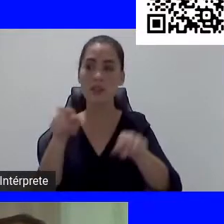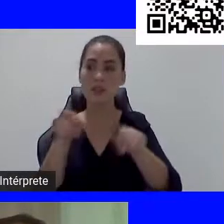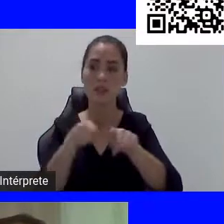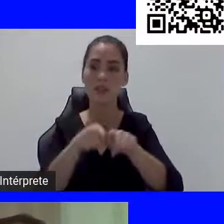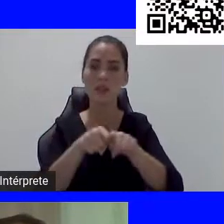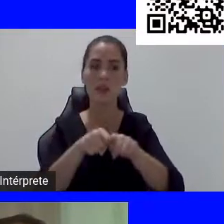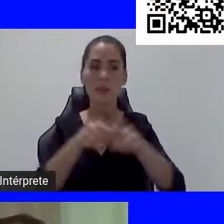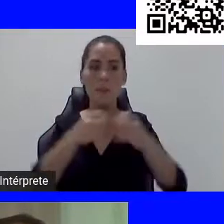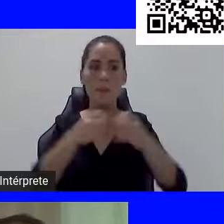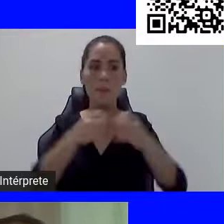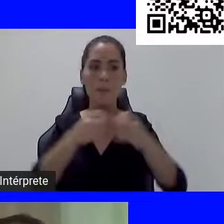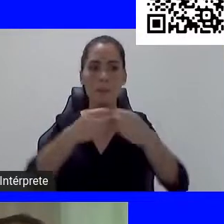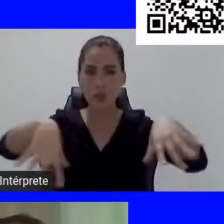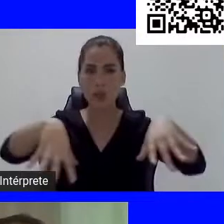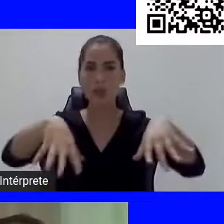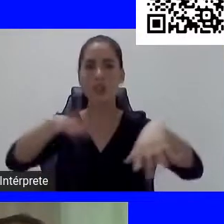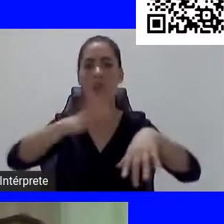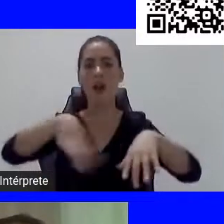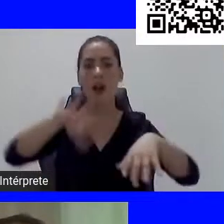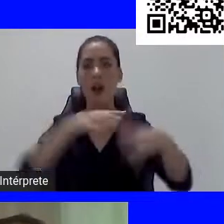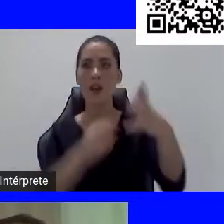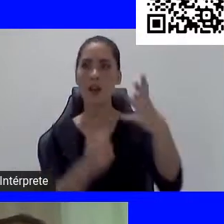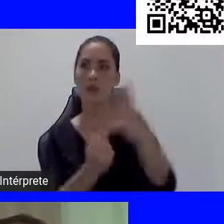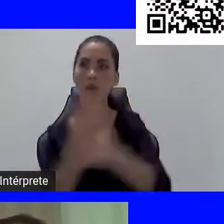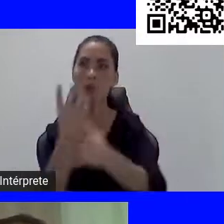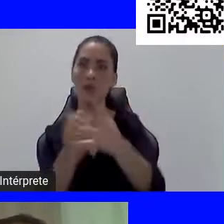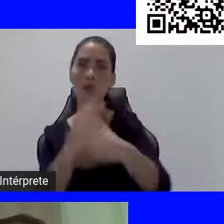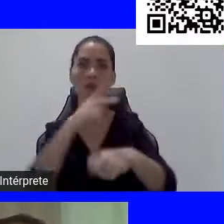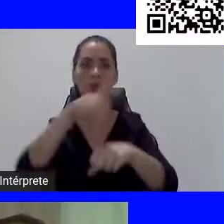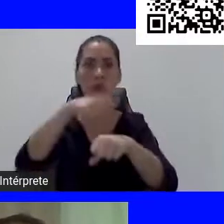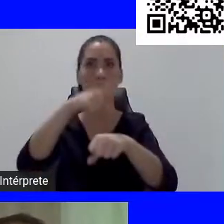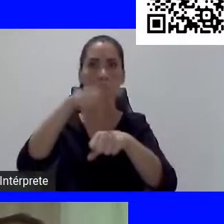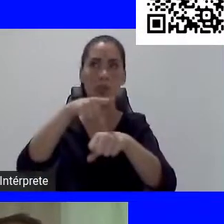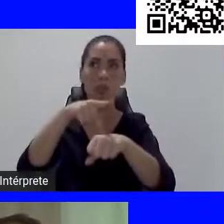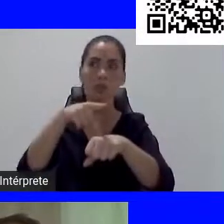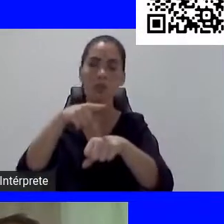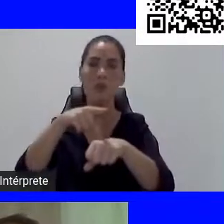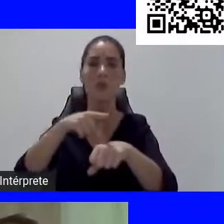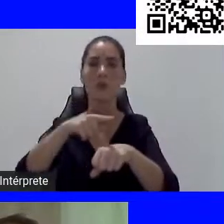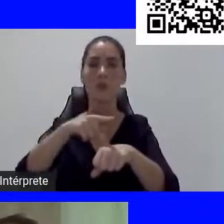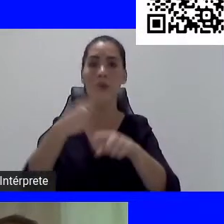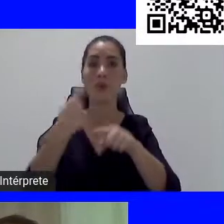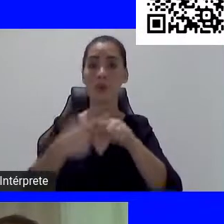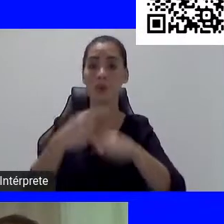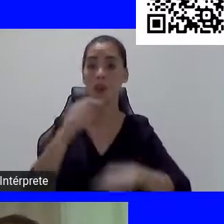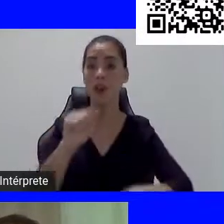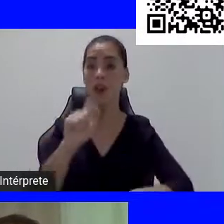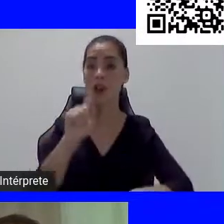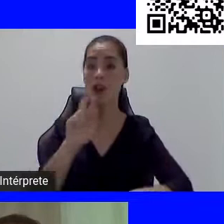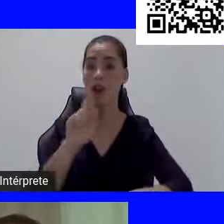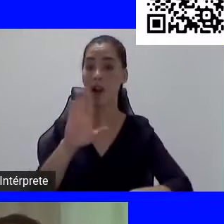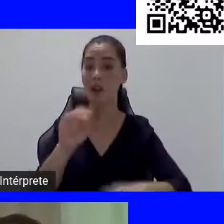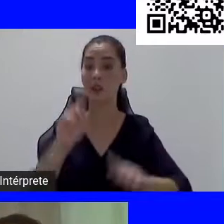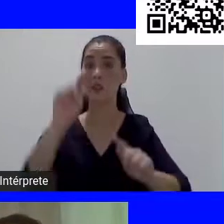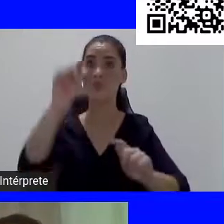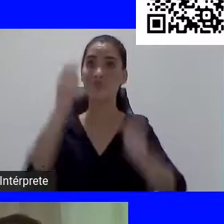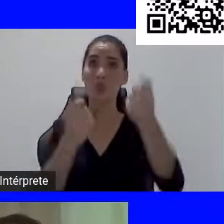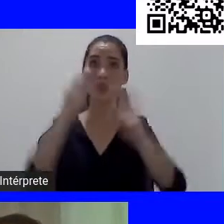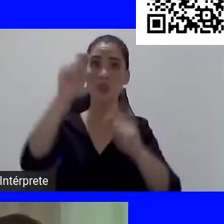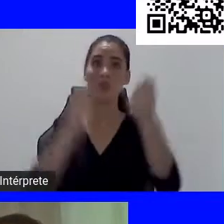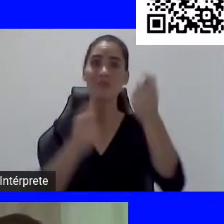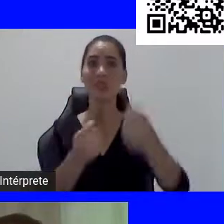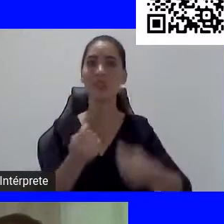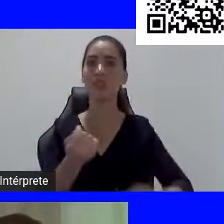produtiva do Brasil lá fora. Porque a agroindústria, da porteira para fora, está tendo dificuldade de exportar produtos, de fazer